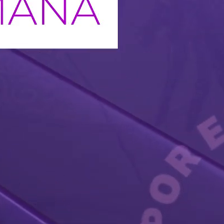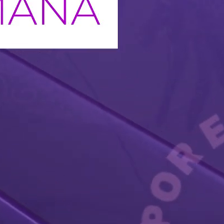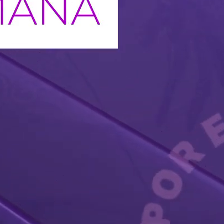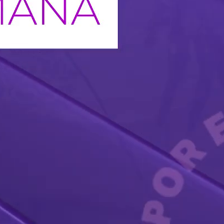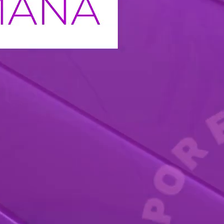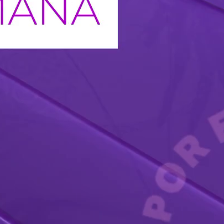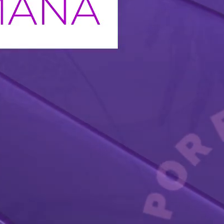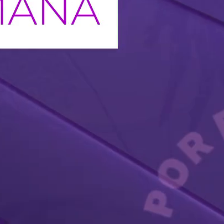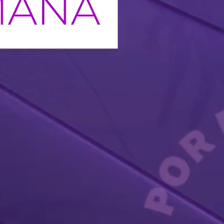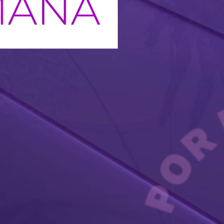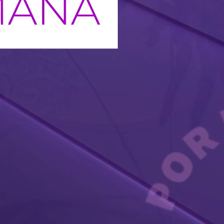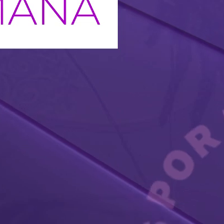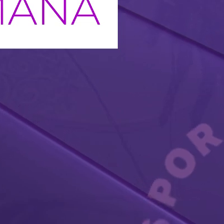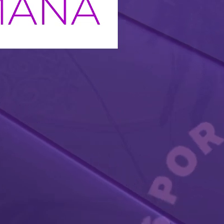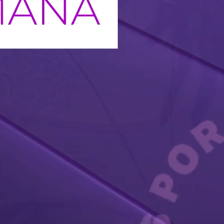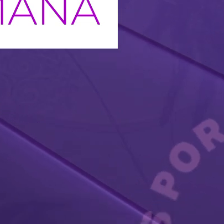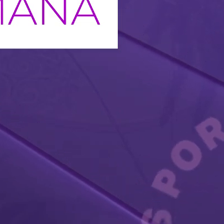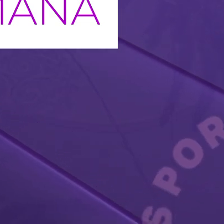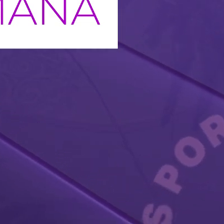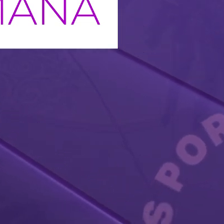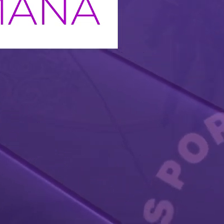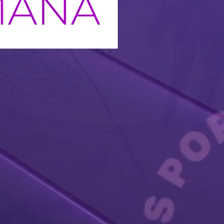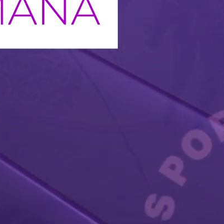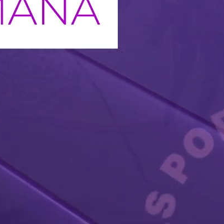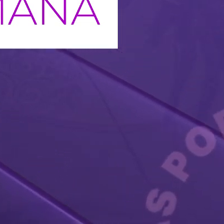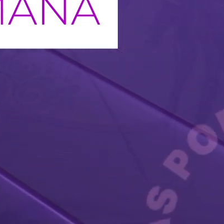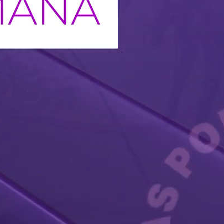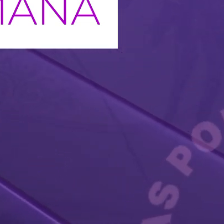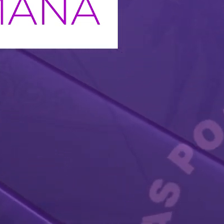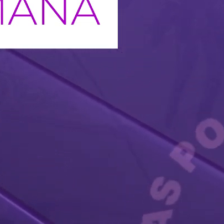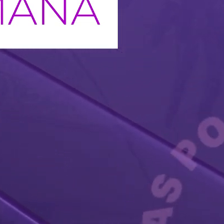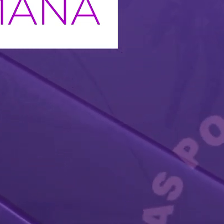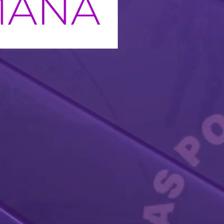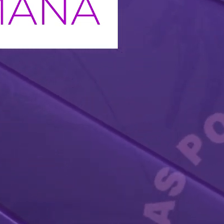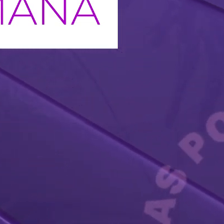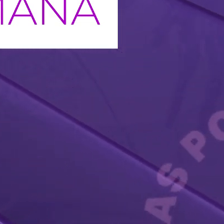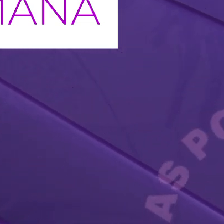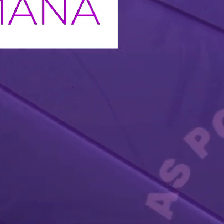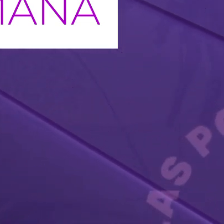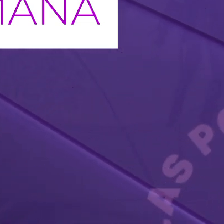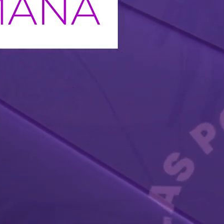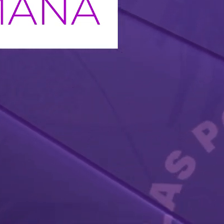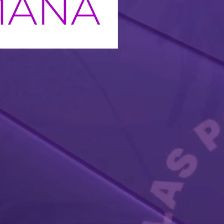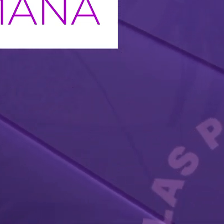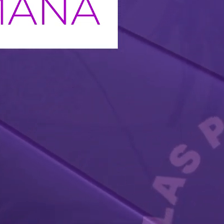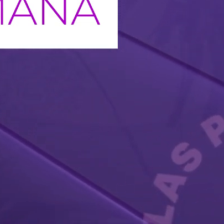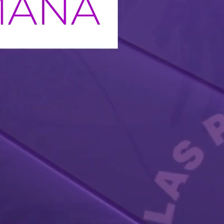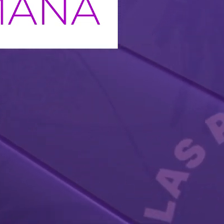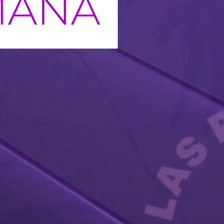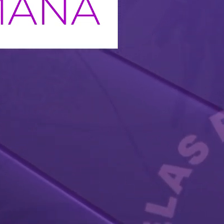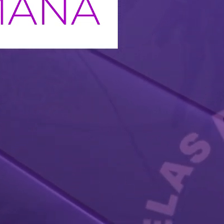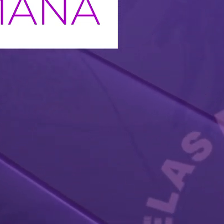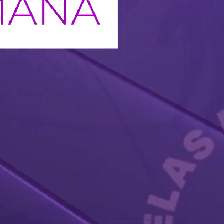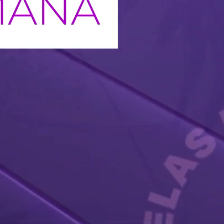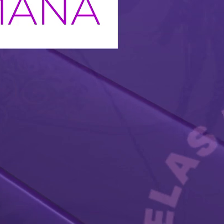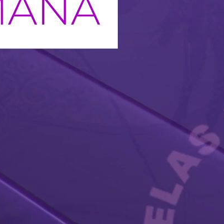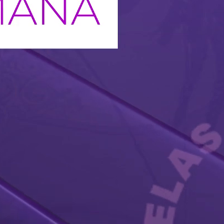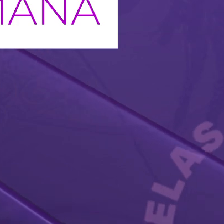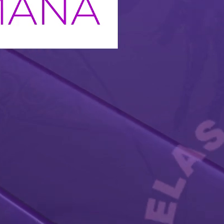Nesta semana falamos sobre a defesa das políticas sociais das mulheres do campo, da floresta e das águas. E